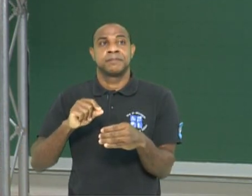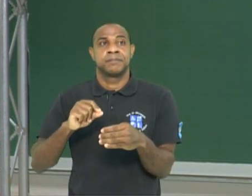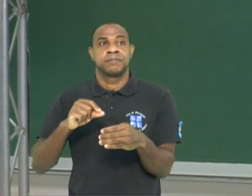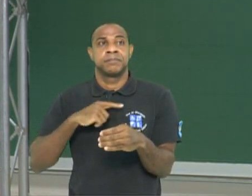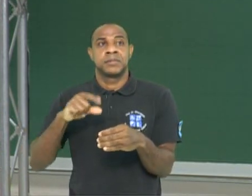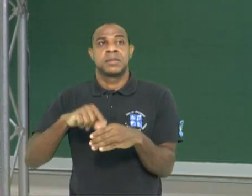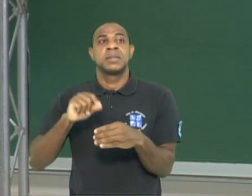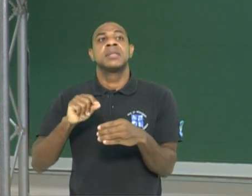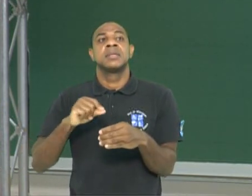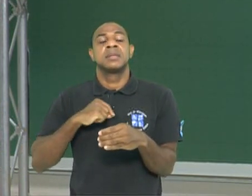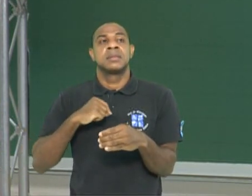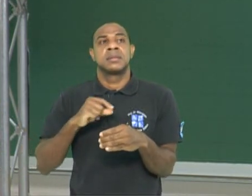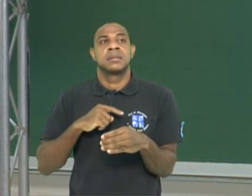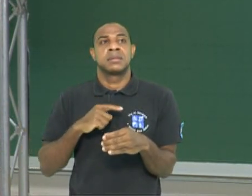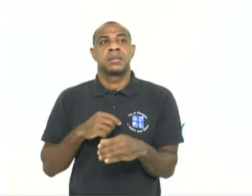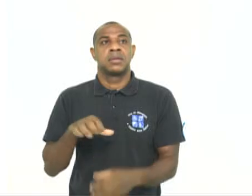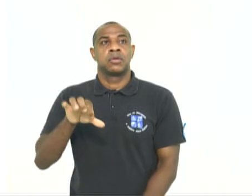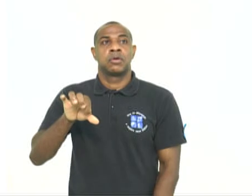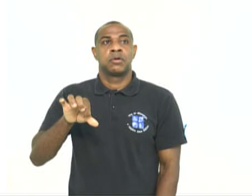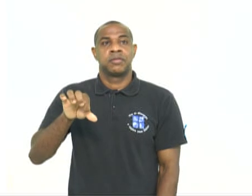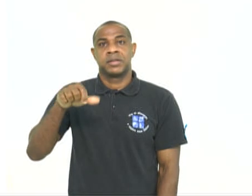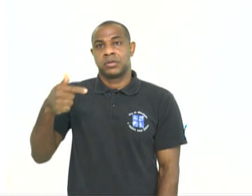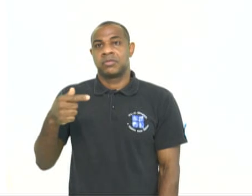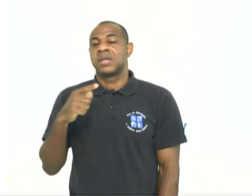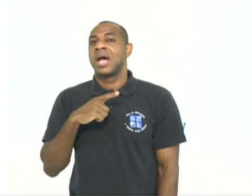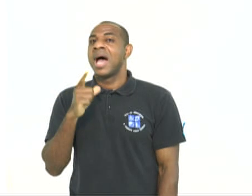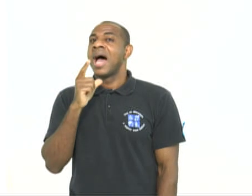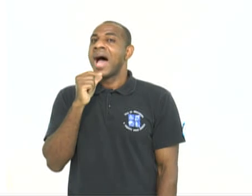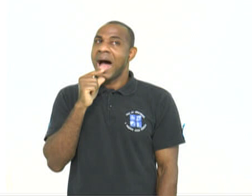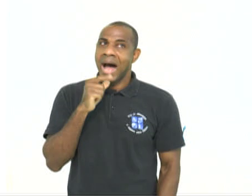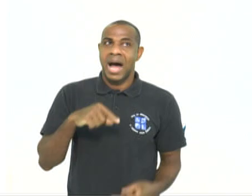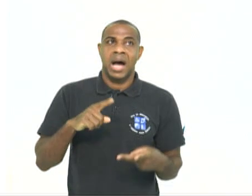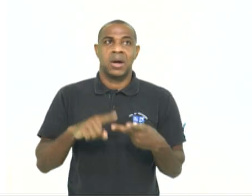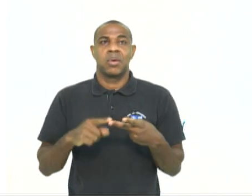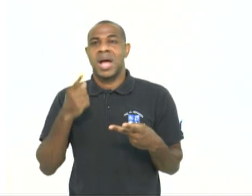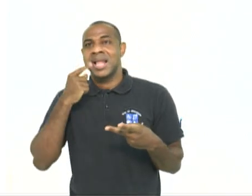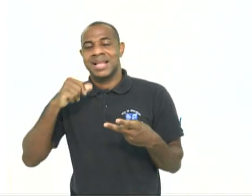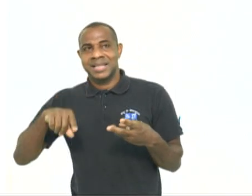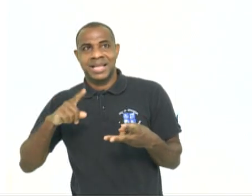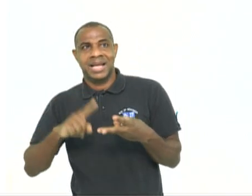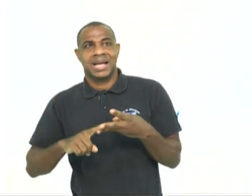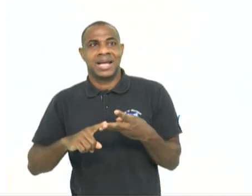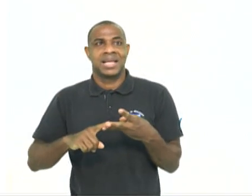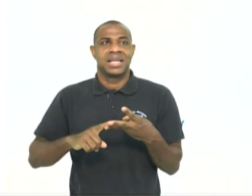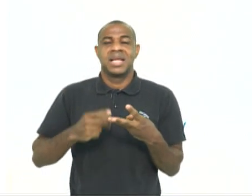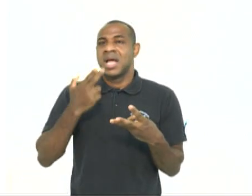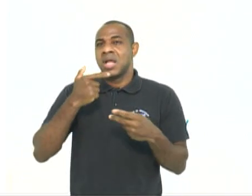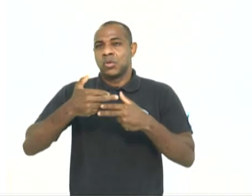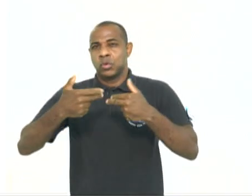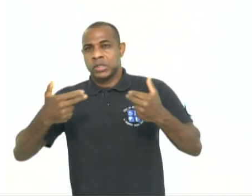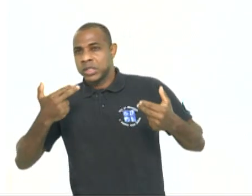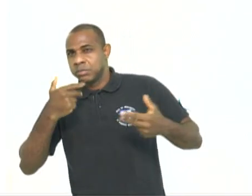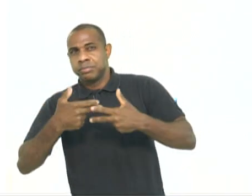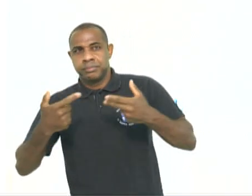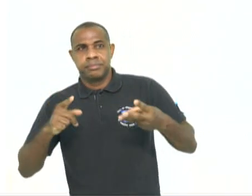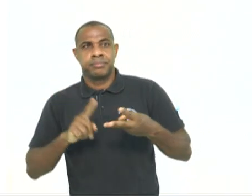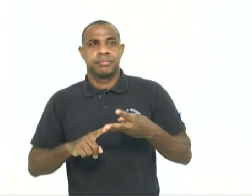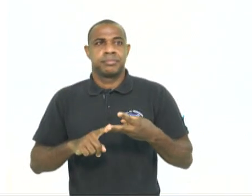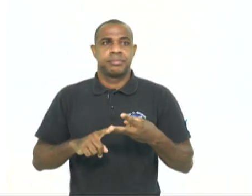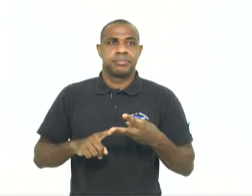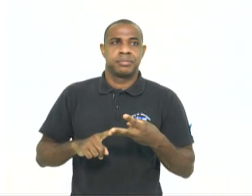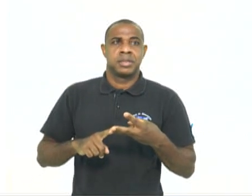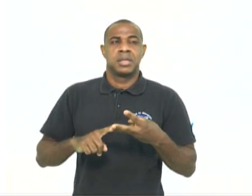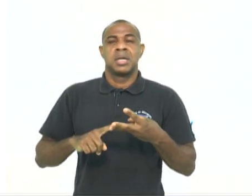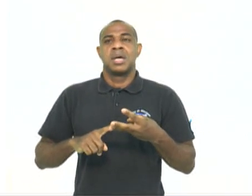esse plasma, 92% de água, sais minerais, nutrientes, oxigênio, gás carbônico, produtos de excreção,